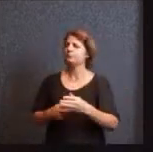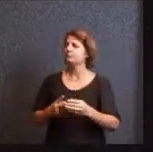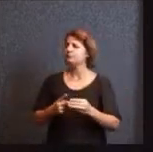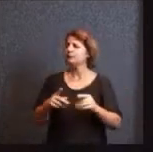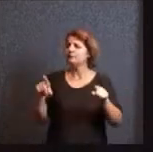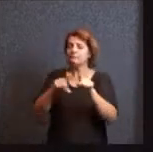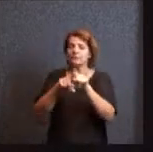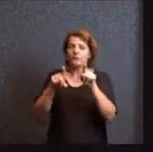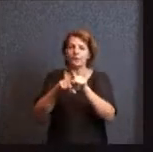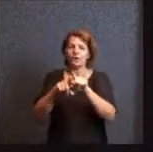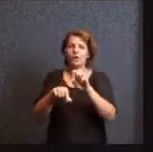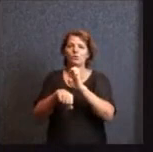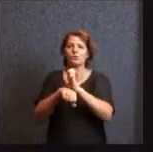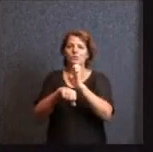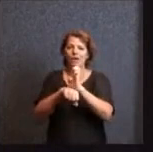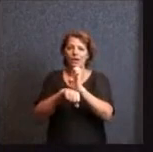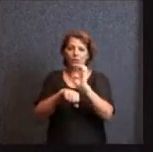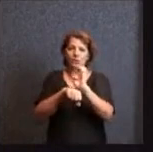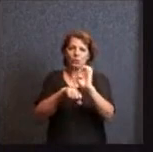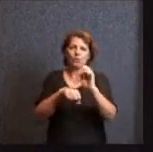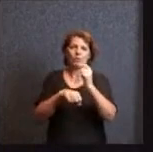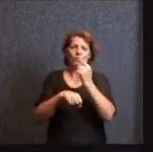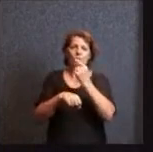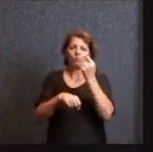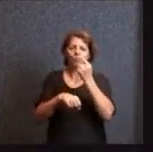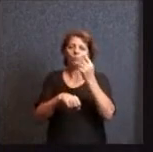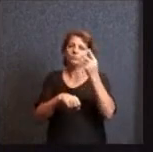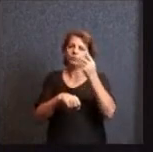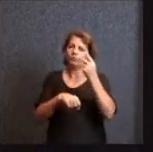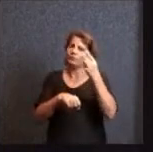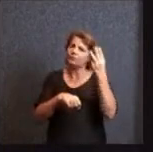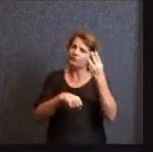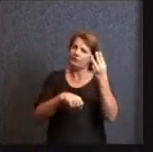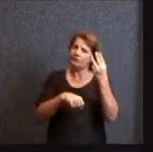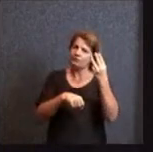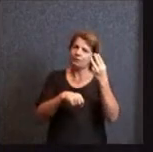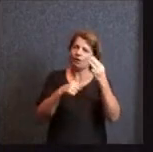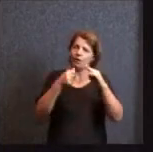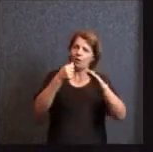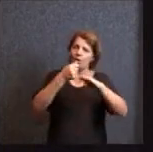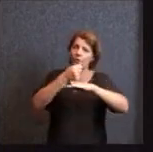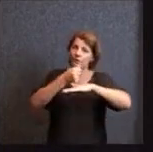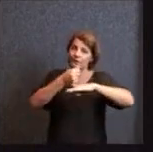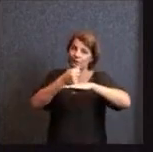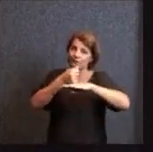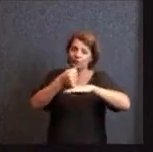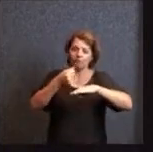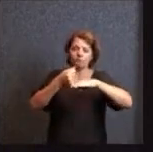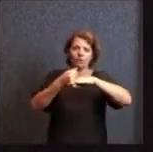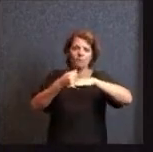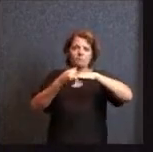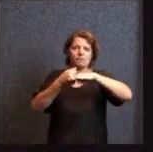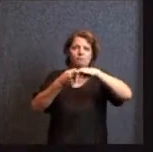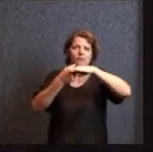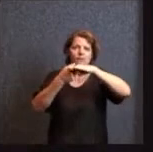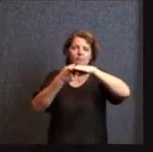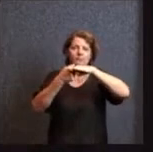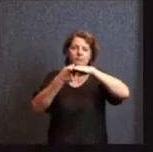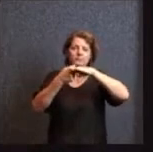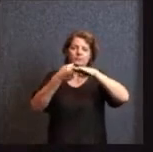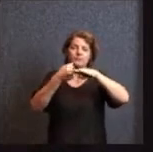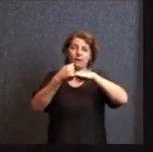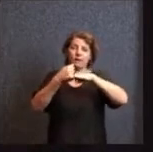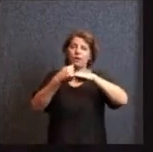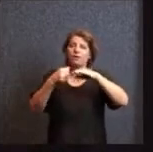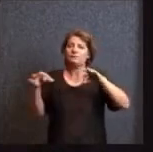o estágio 1, 2 e 3, que aí não entra com esse nível de terminalidade, porque esses entram como terminalidade,